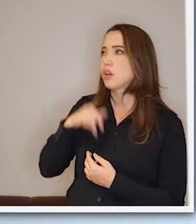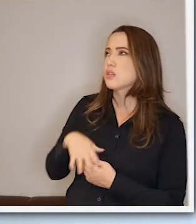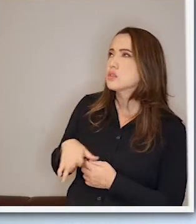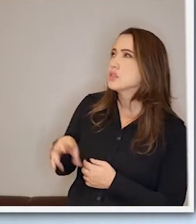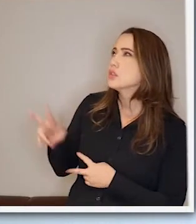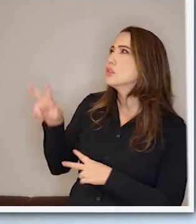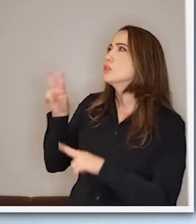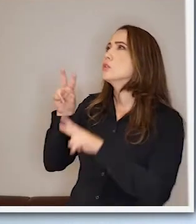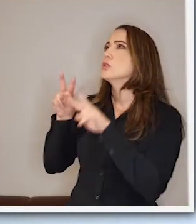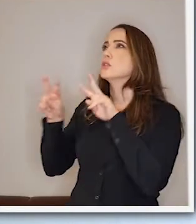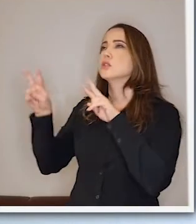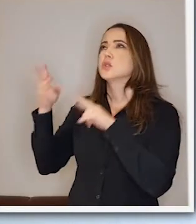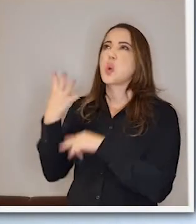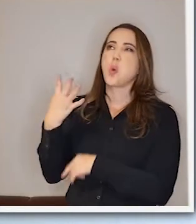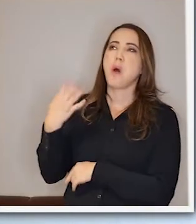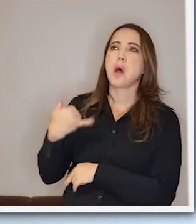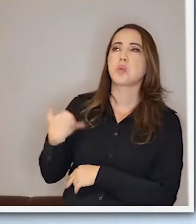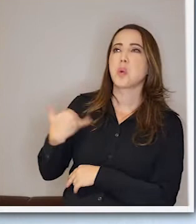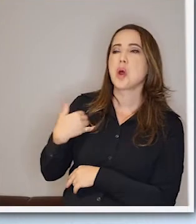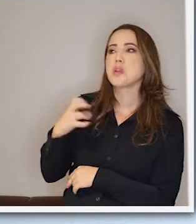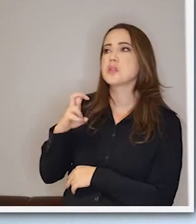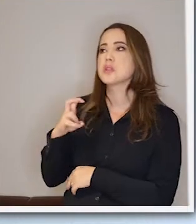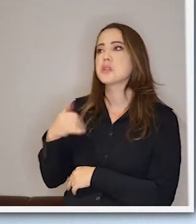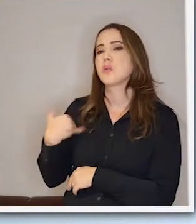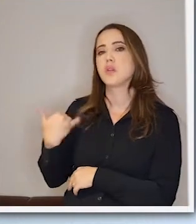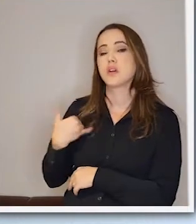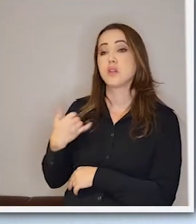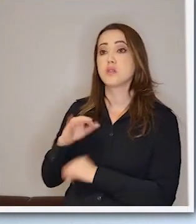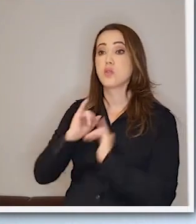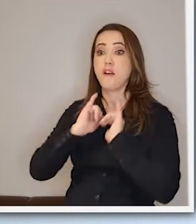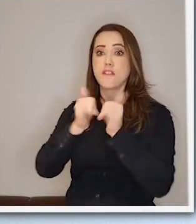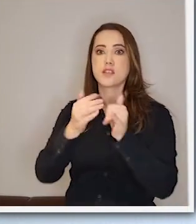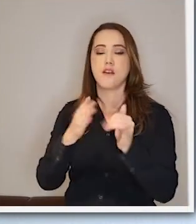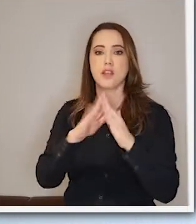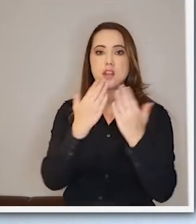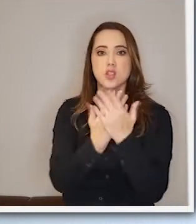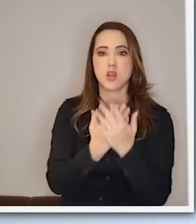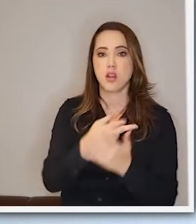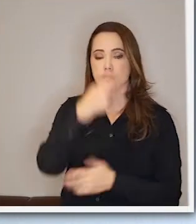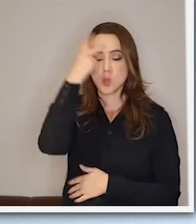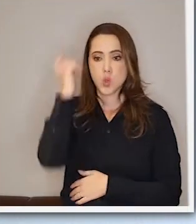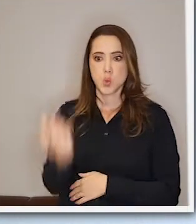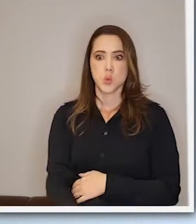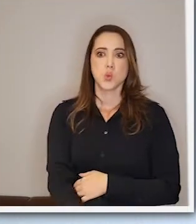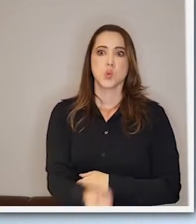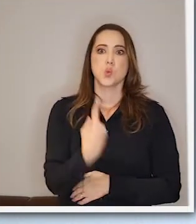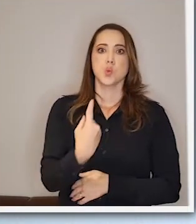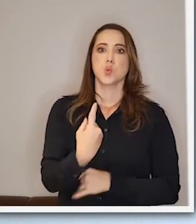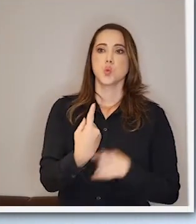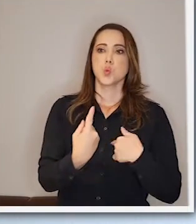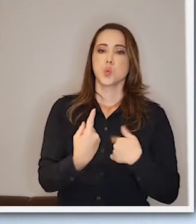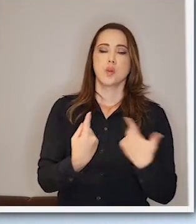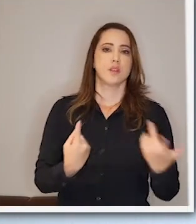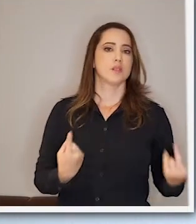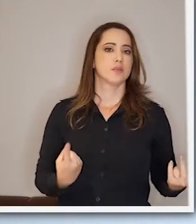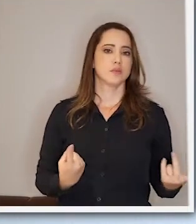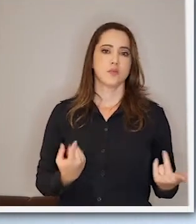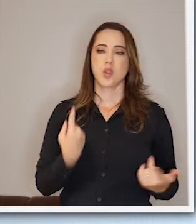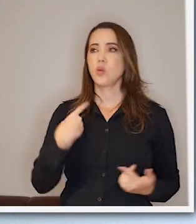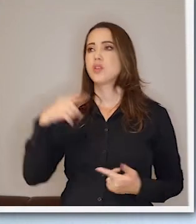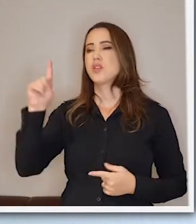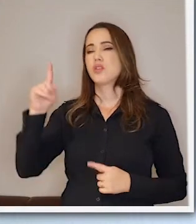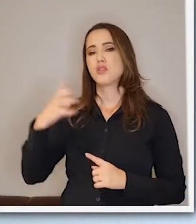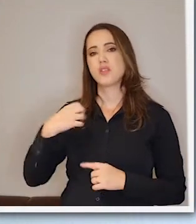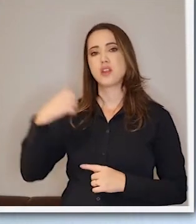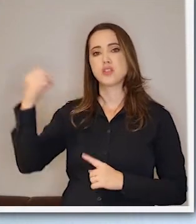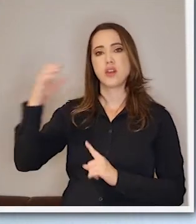anos, vou fazer 40 anos, eu era garoto, menino, 4, 5 anos, eu já tinha contato. Quando eu falava isso na escola, era um